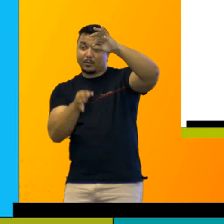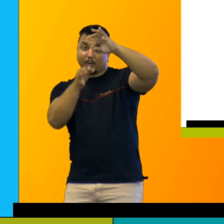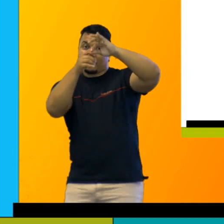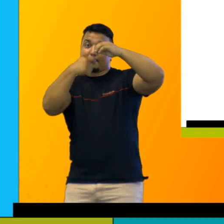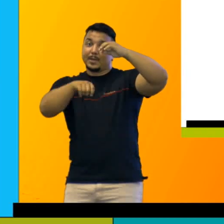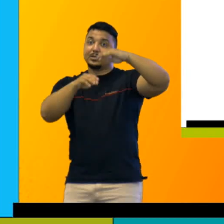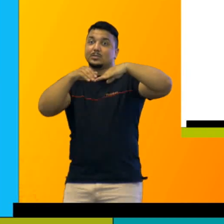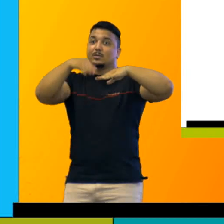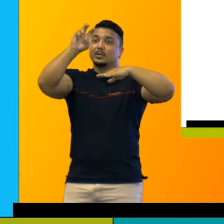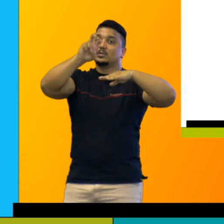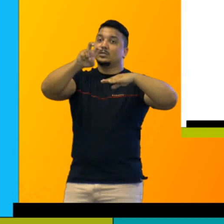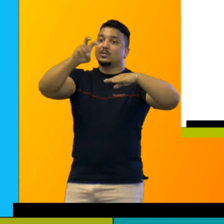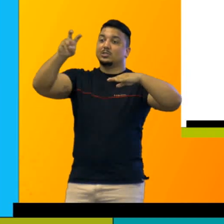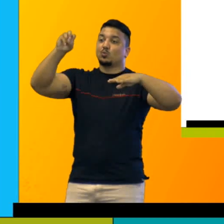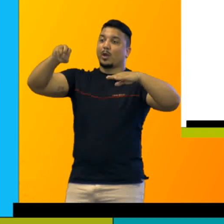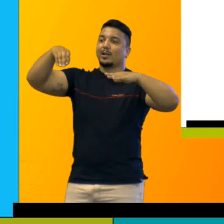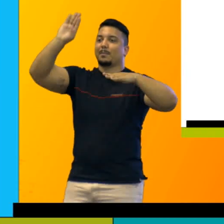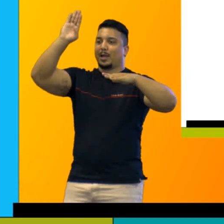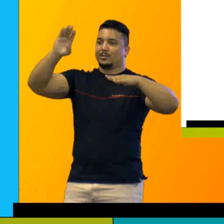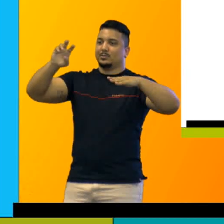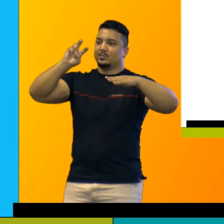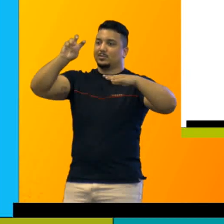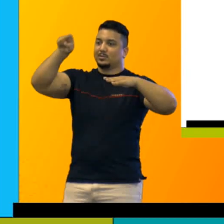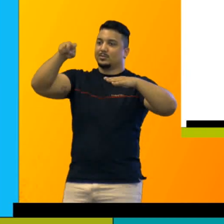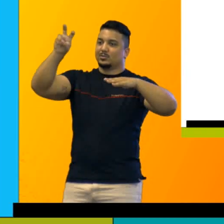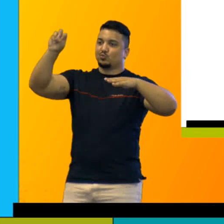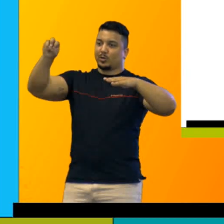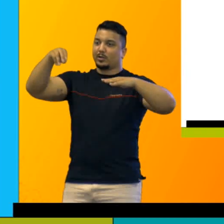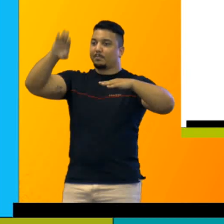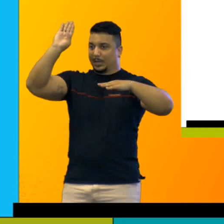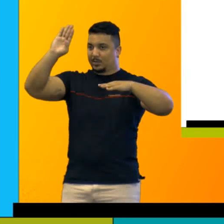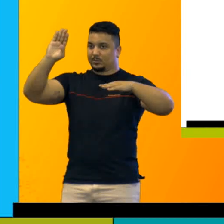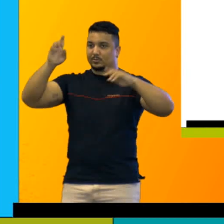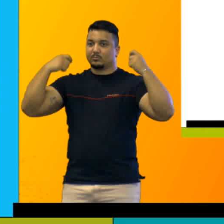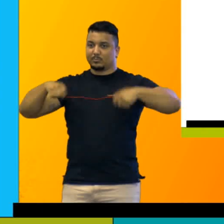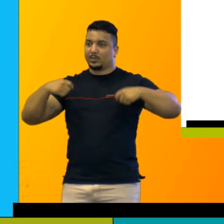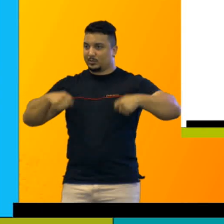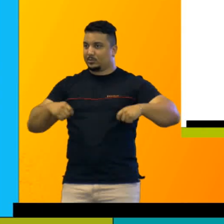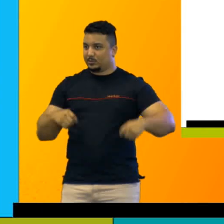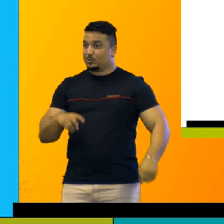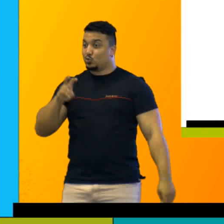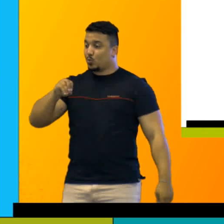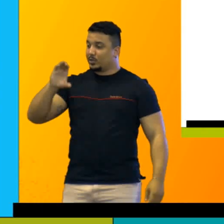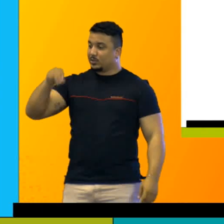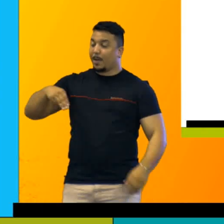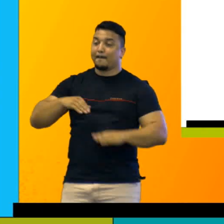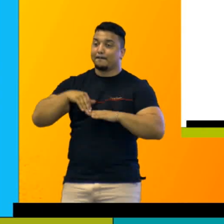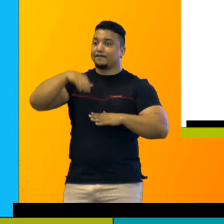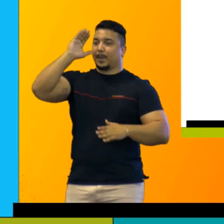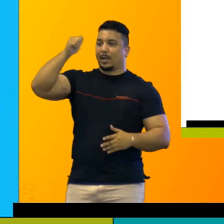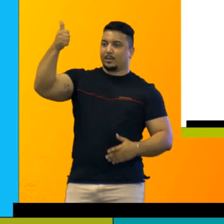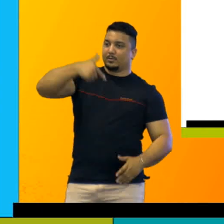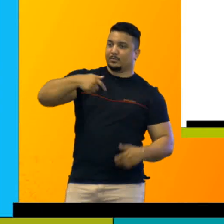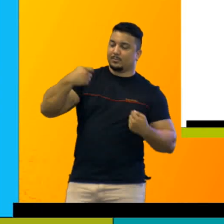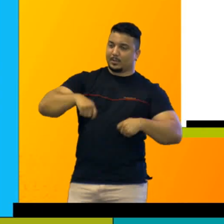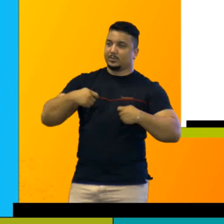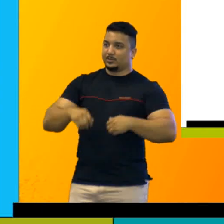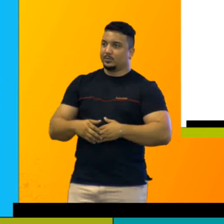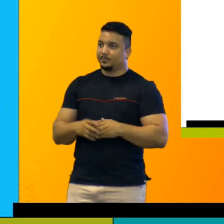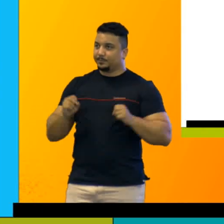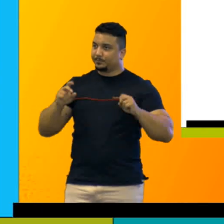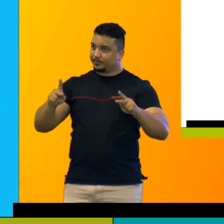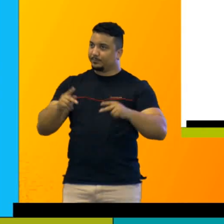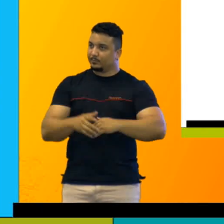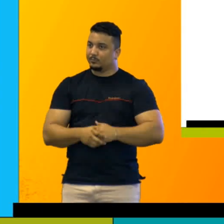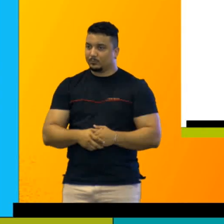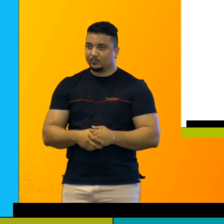do que 5,50. Então, ele tem que ser mais do que 50 centímetros de diferença. Tá certo?